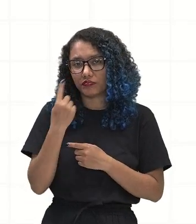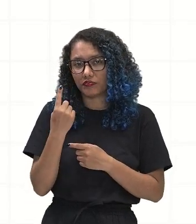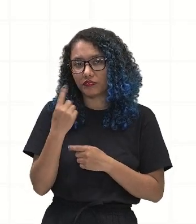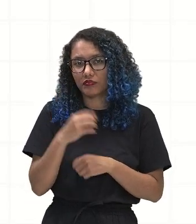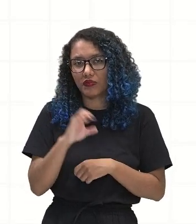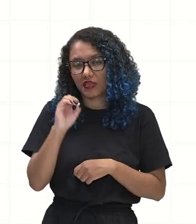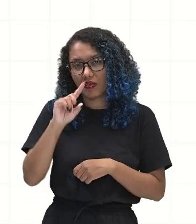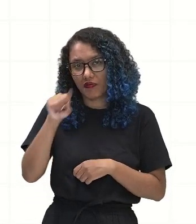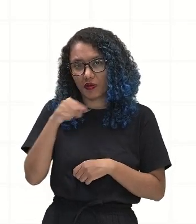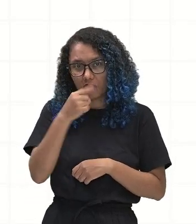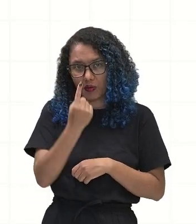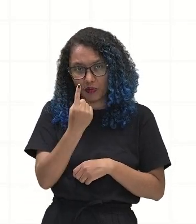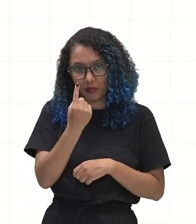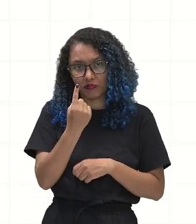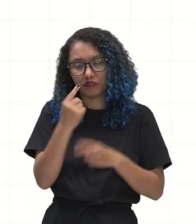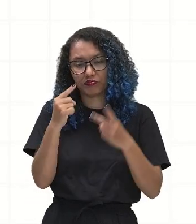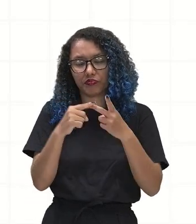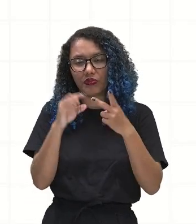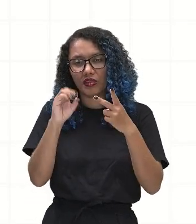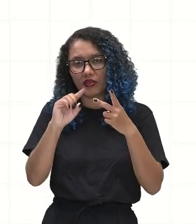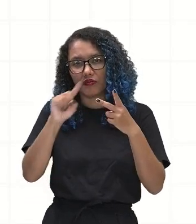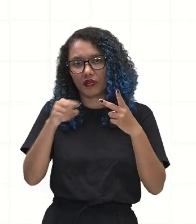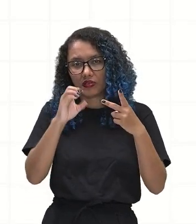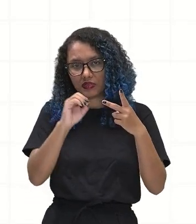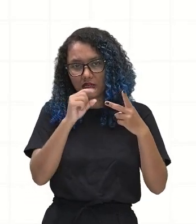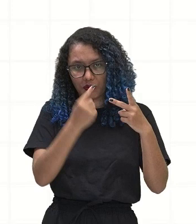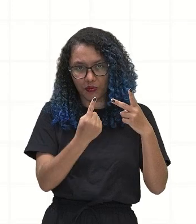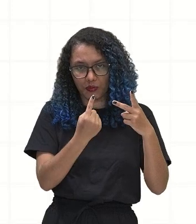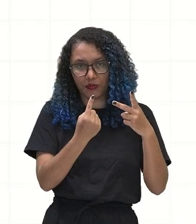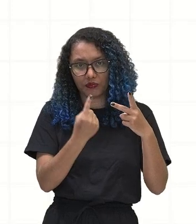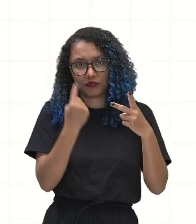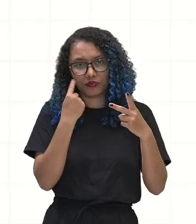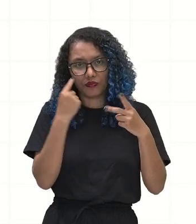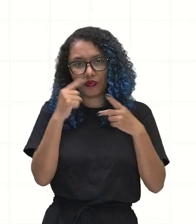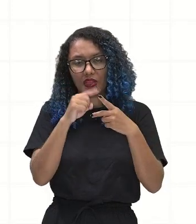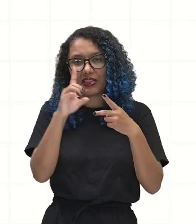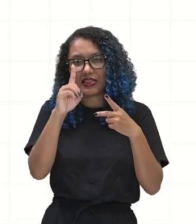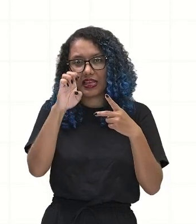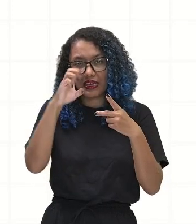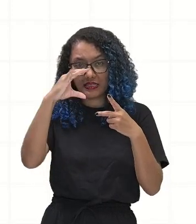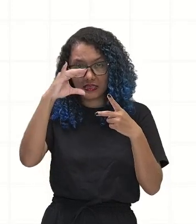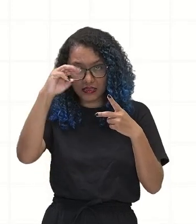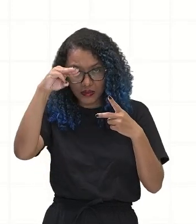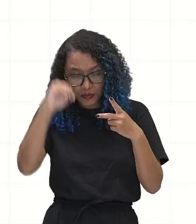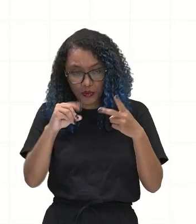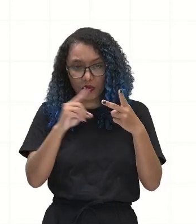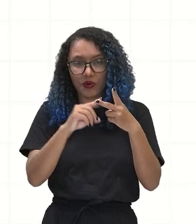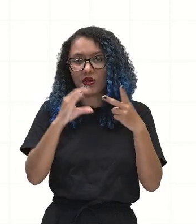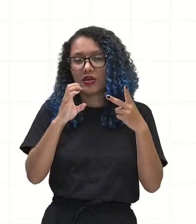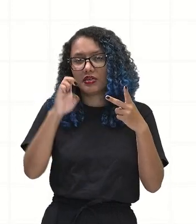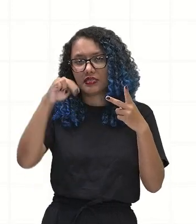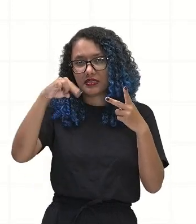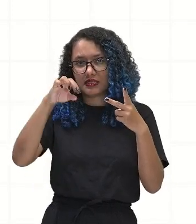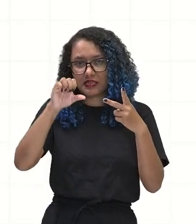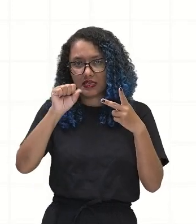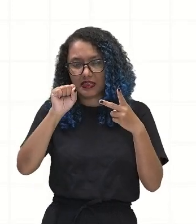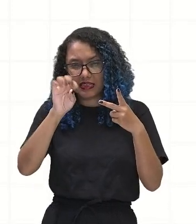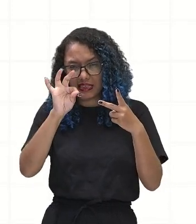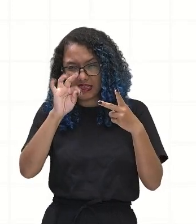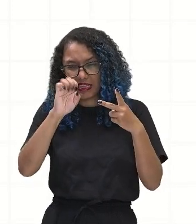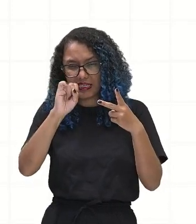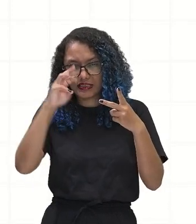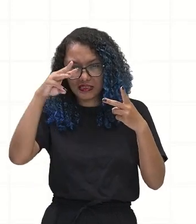1 centésimo, né? Casinha dos décimos, casinha dos centésimos. Isso nós vamos colocar mais um aqui,